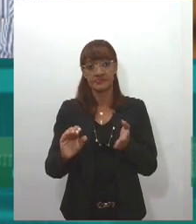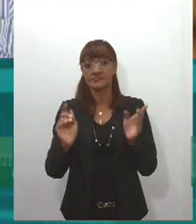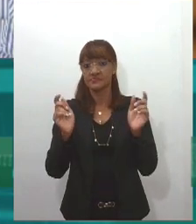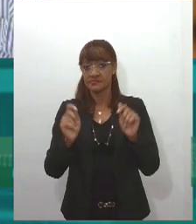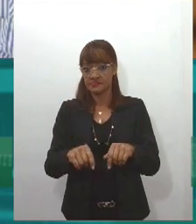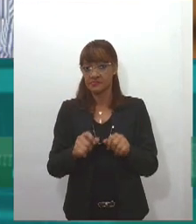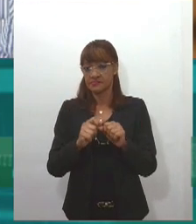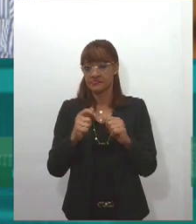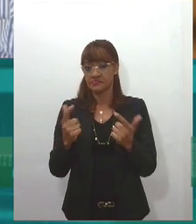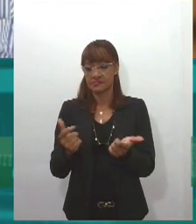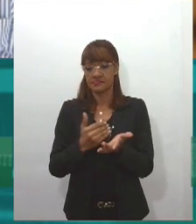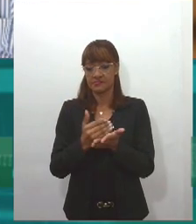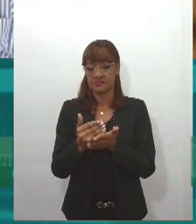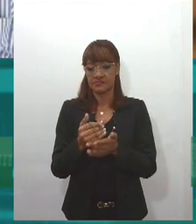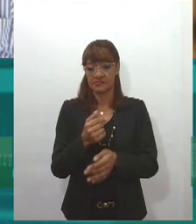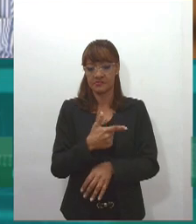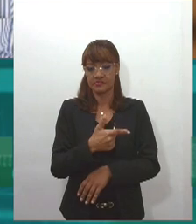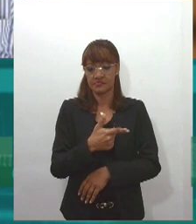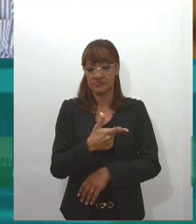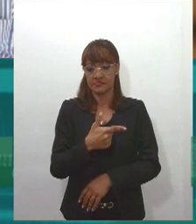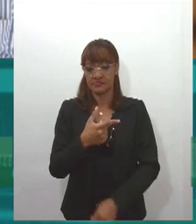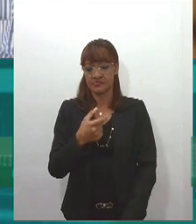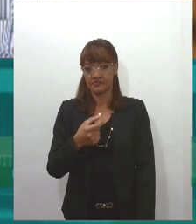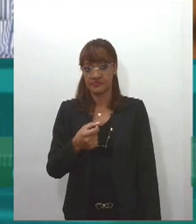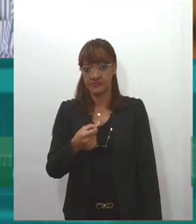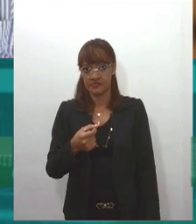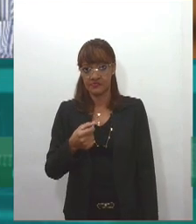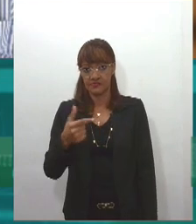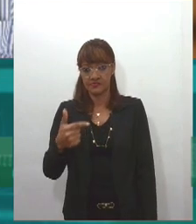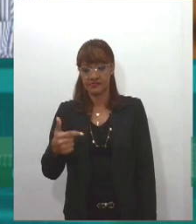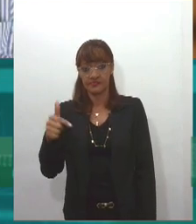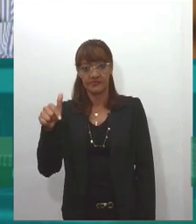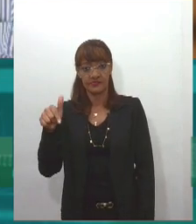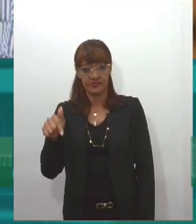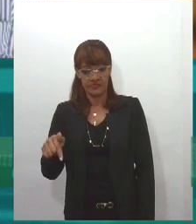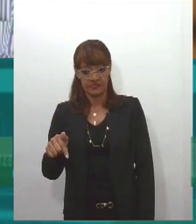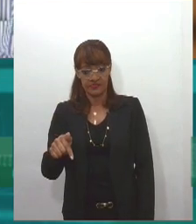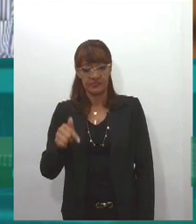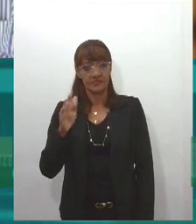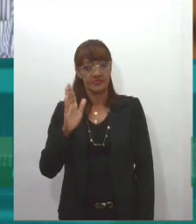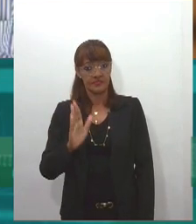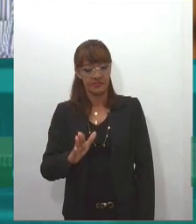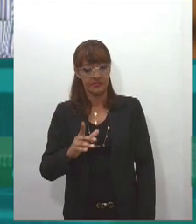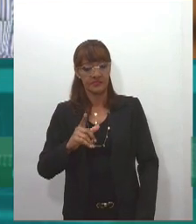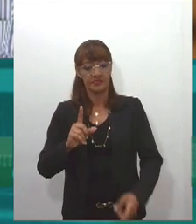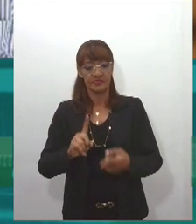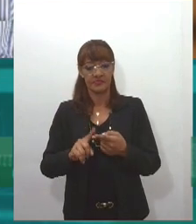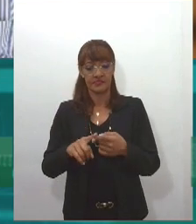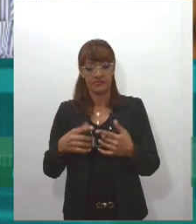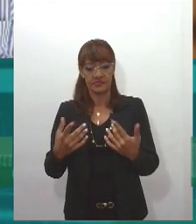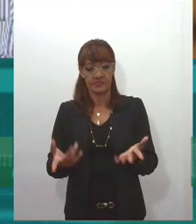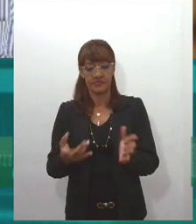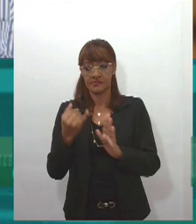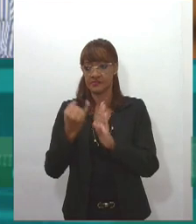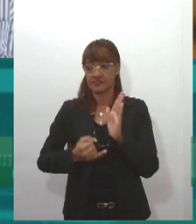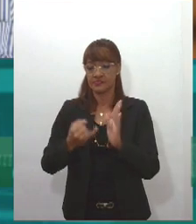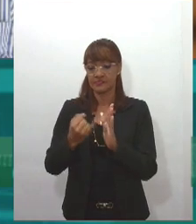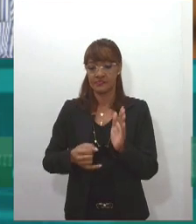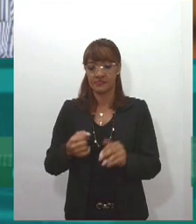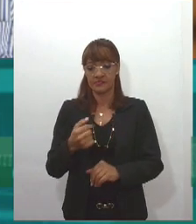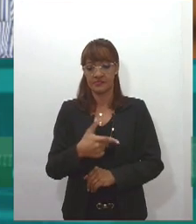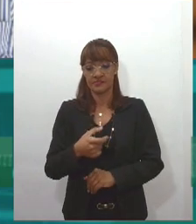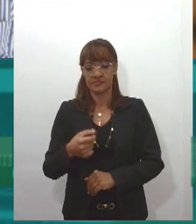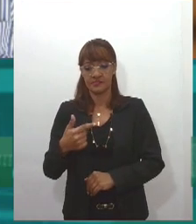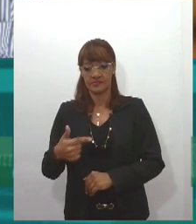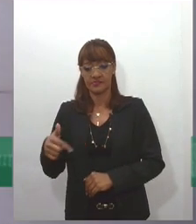de 20 2027 em relação à contribuição de bens e serviços e em imposto de bens e serviço a partir de 2029